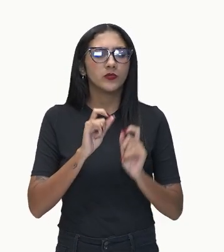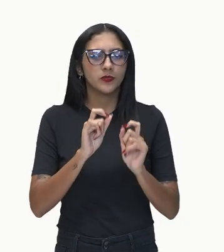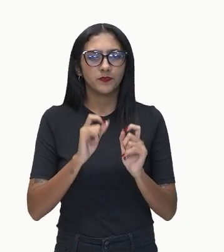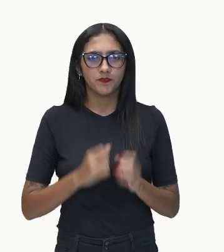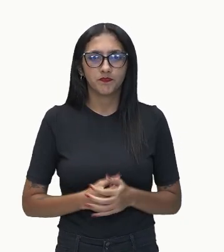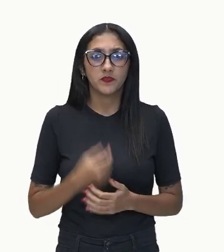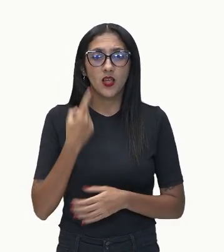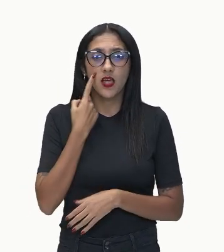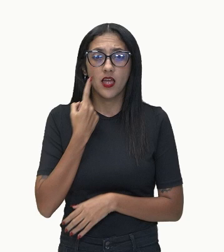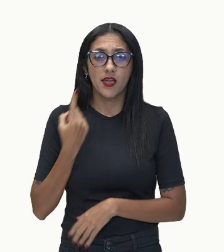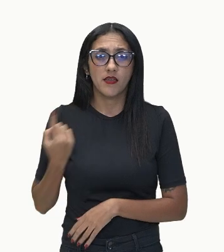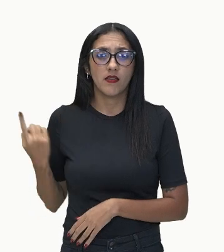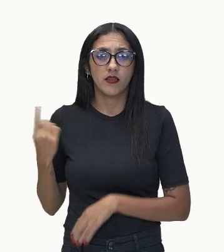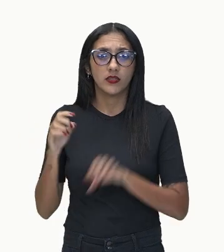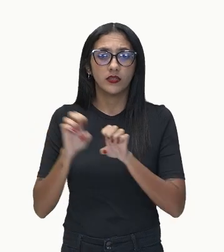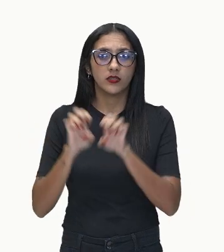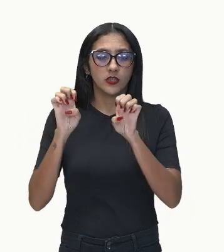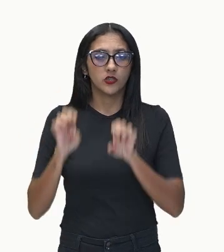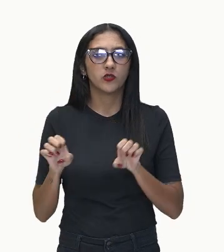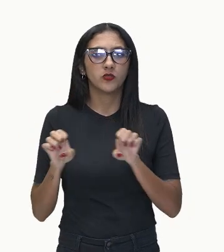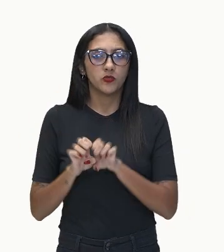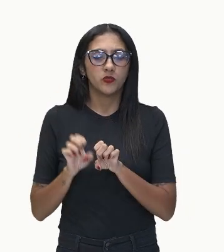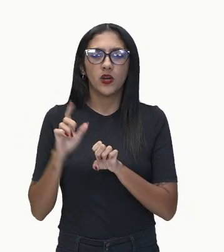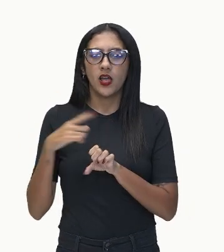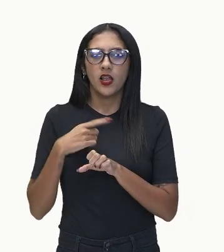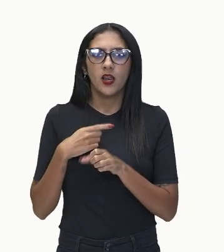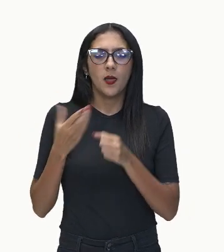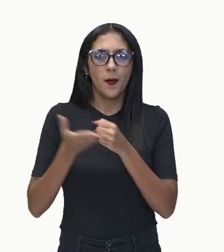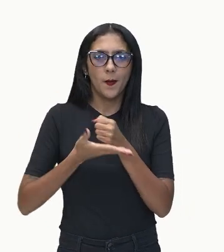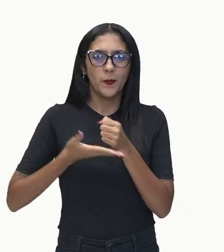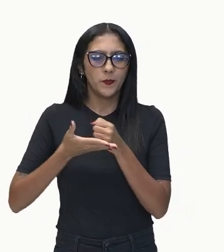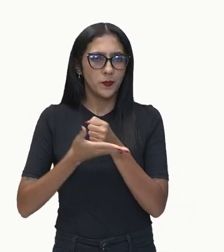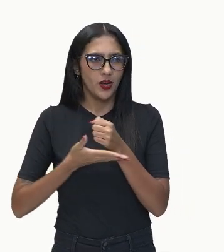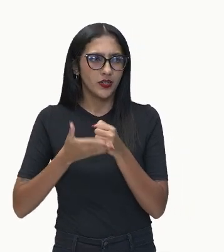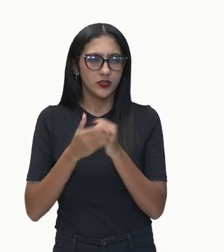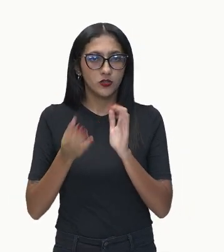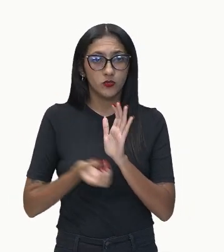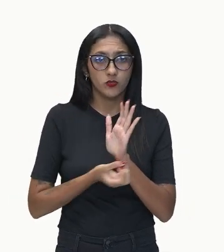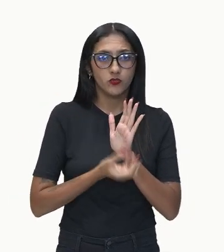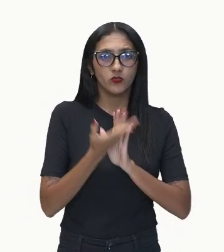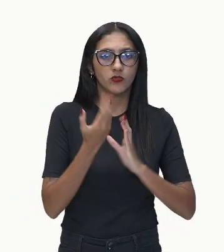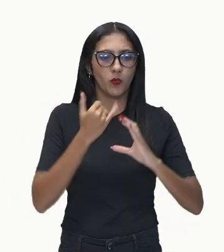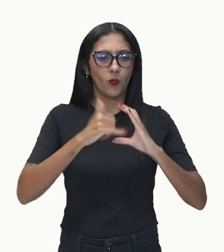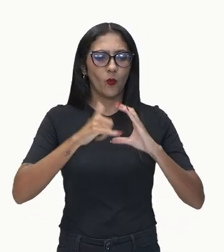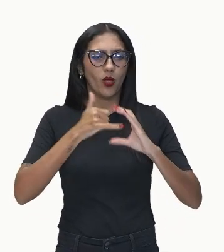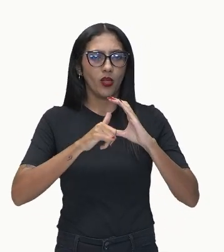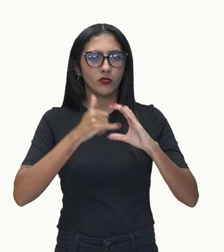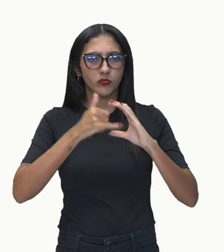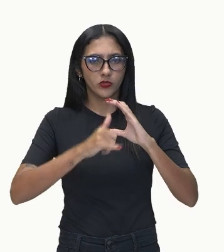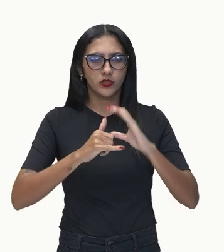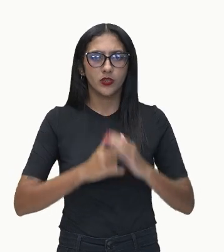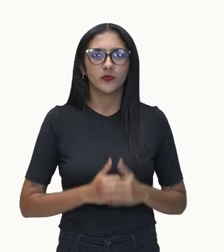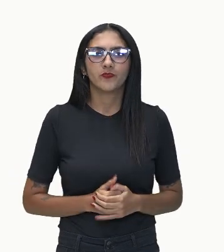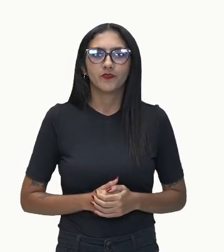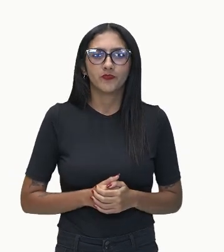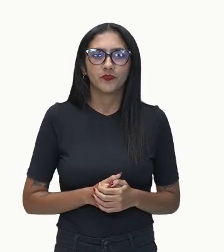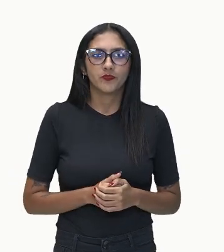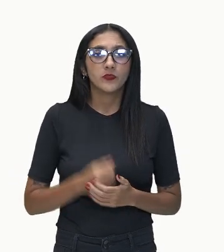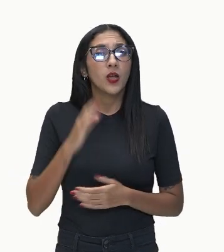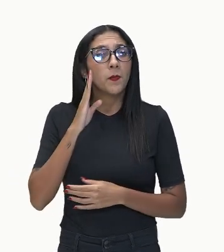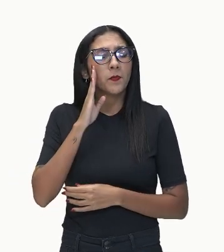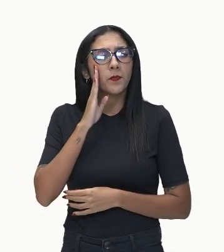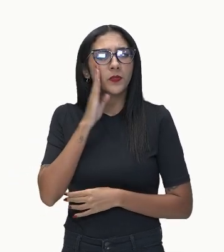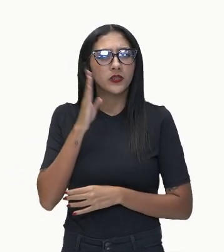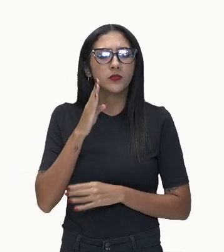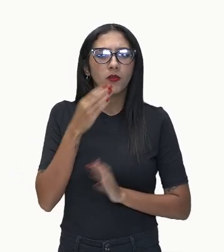estrutura aqui, é a glicose, que é a base de formação dos carboidratos complexos e o principal fornecedor de